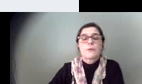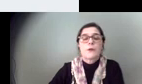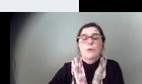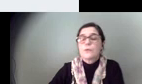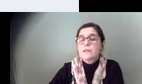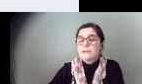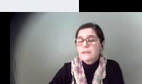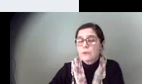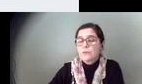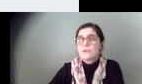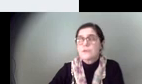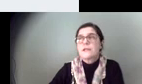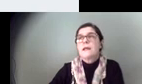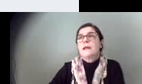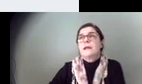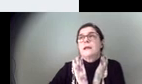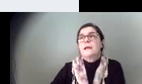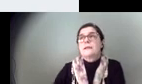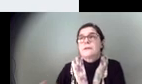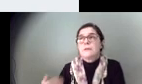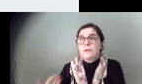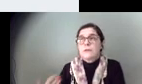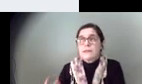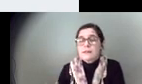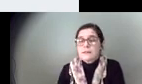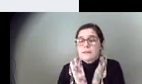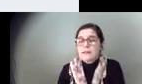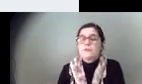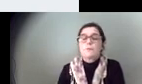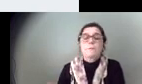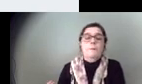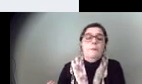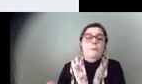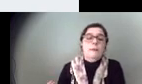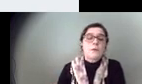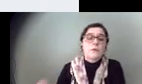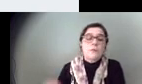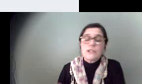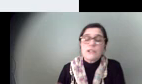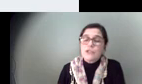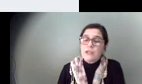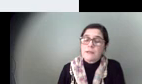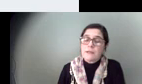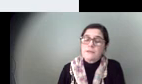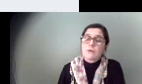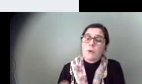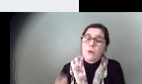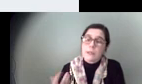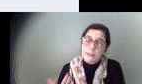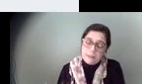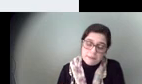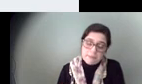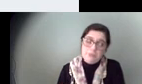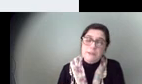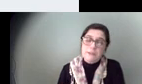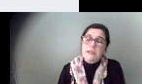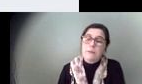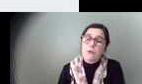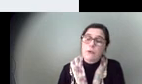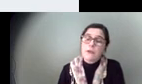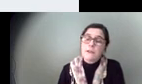acesso, como que esses alunos, né, eles estão tendo esse acesso. E quando eles chegam na escola, né, até mesmo